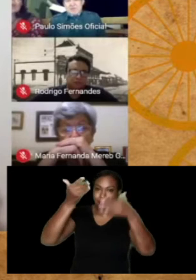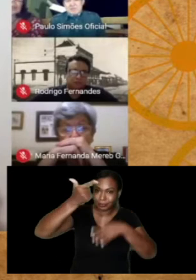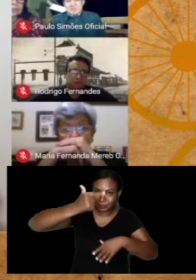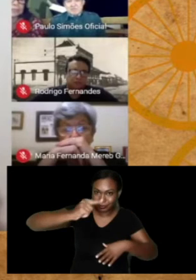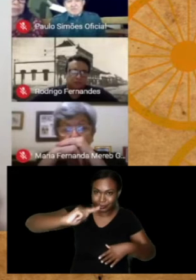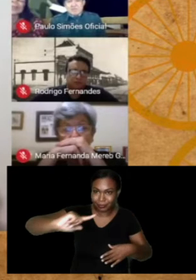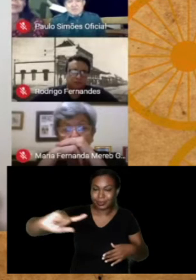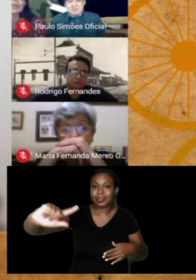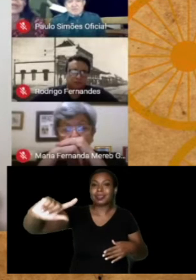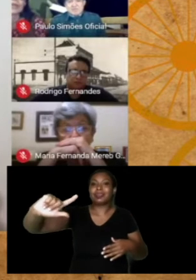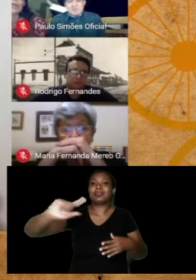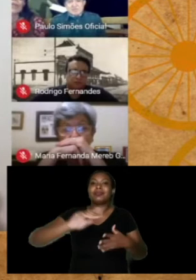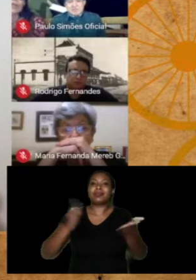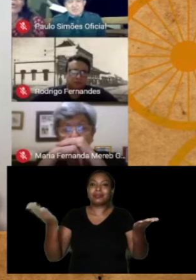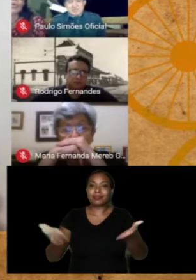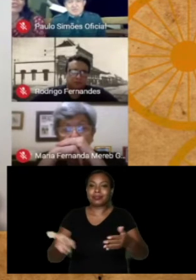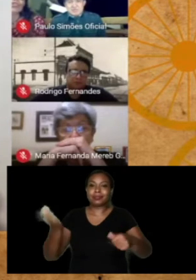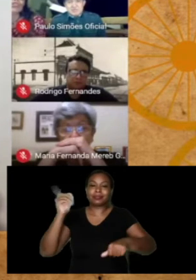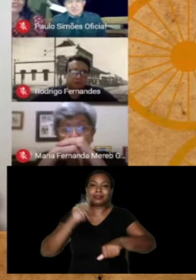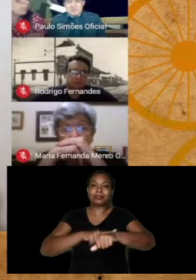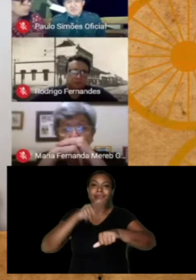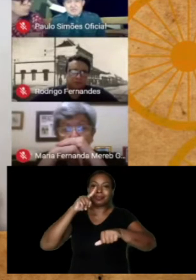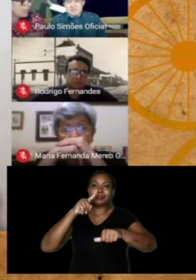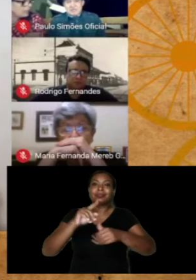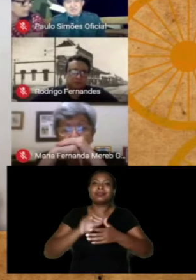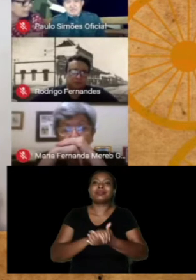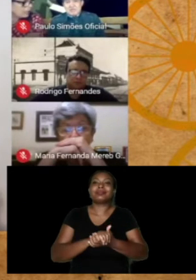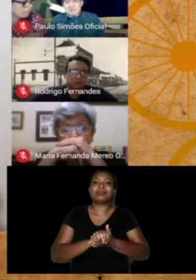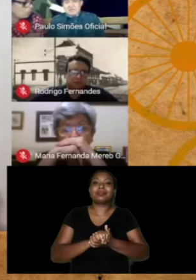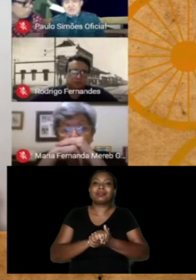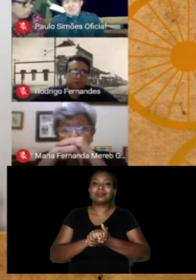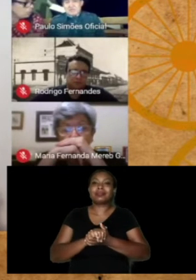uma vez, desse nosso momento.